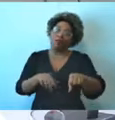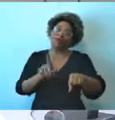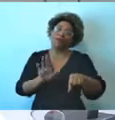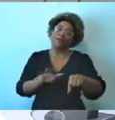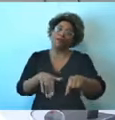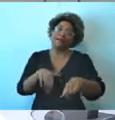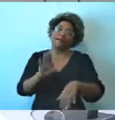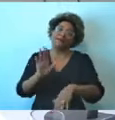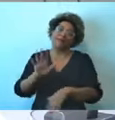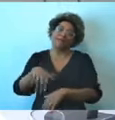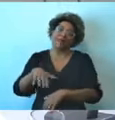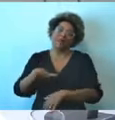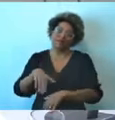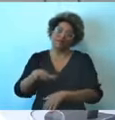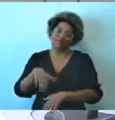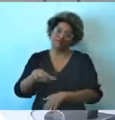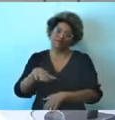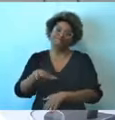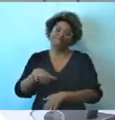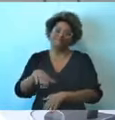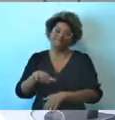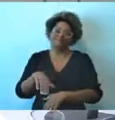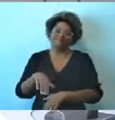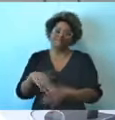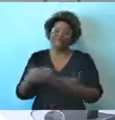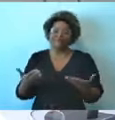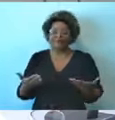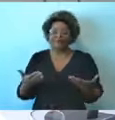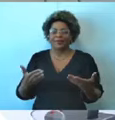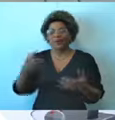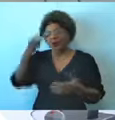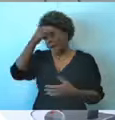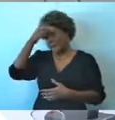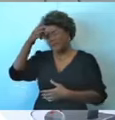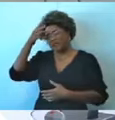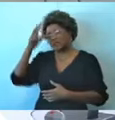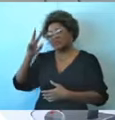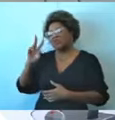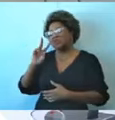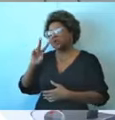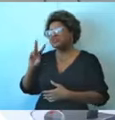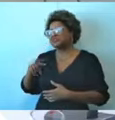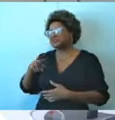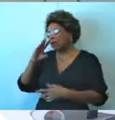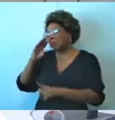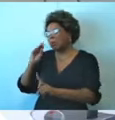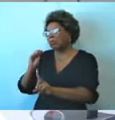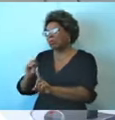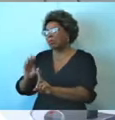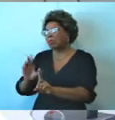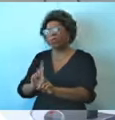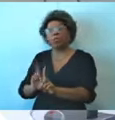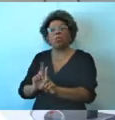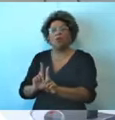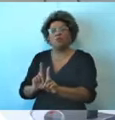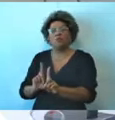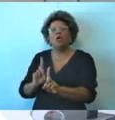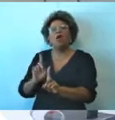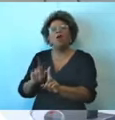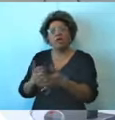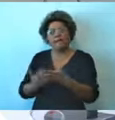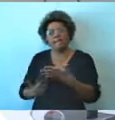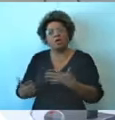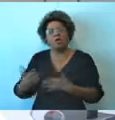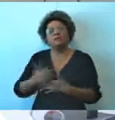A prefeitura não pode encarar essas pessoas com um desdém desse tamanho. Tem que tratar assim como prioridade, como todos os trabalhadores nessa